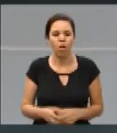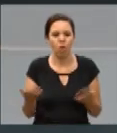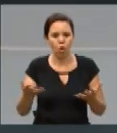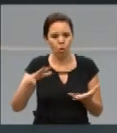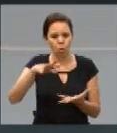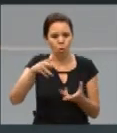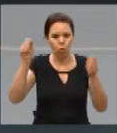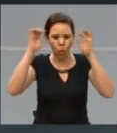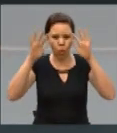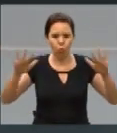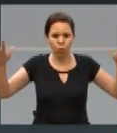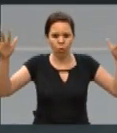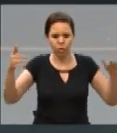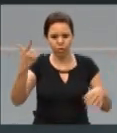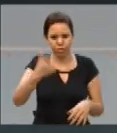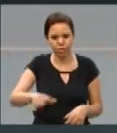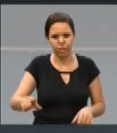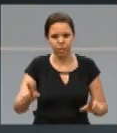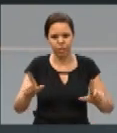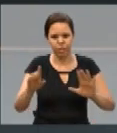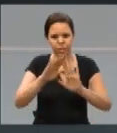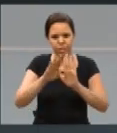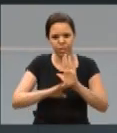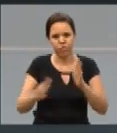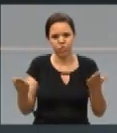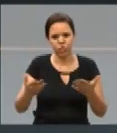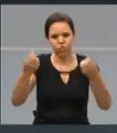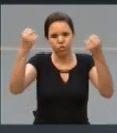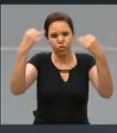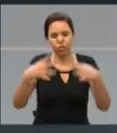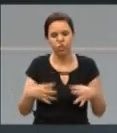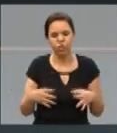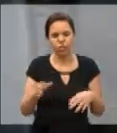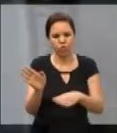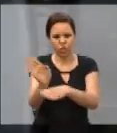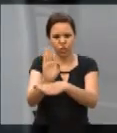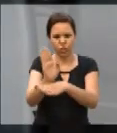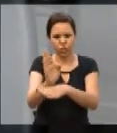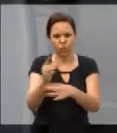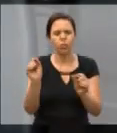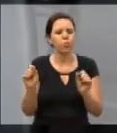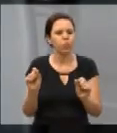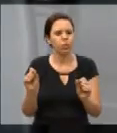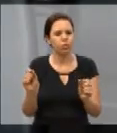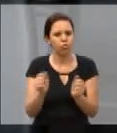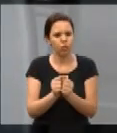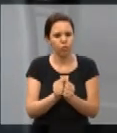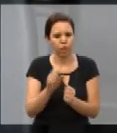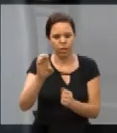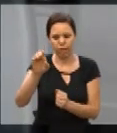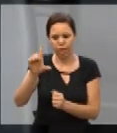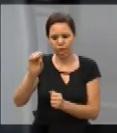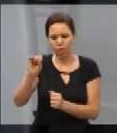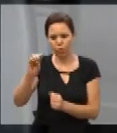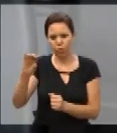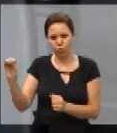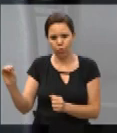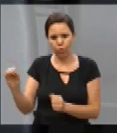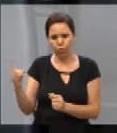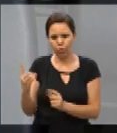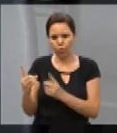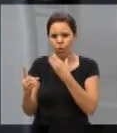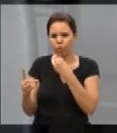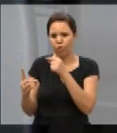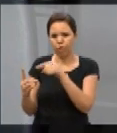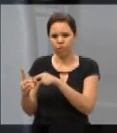Universo Épico no ar, mais uma edição. E hoje nós vamos falar sobre filme. Tá aqui comigo o Elcio. Tudo bem, Elcio? Tudo